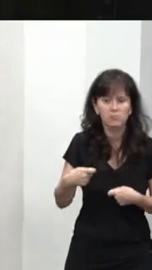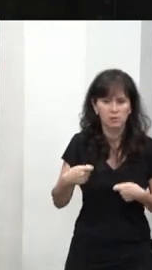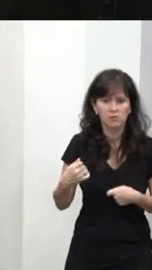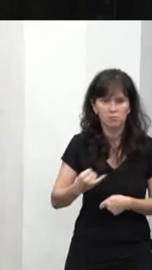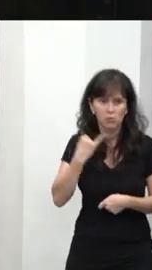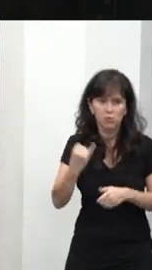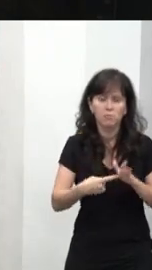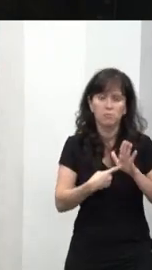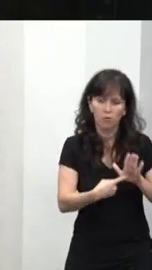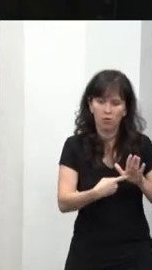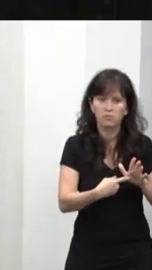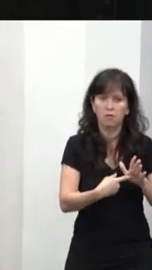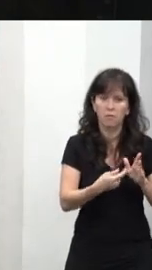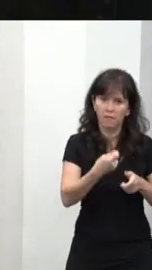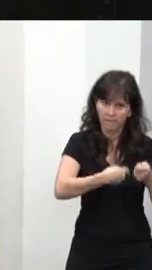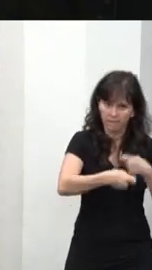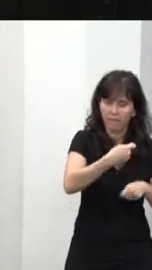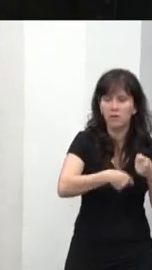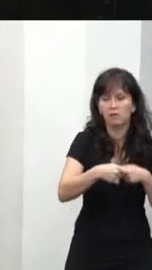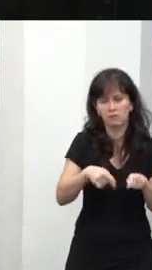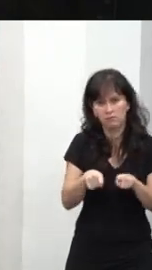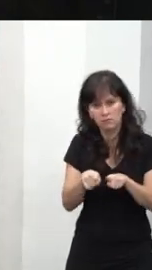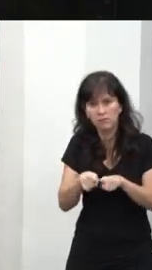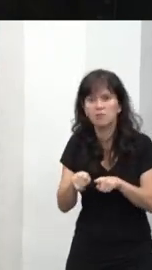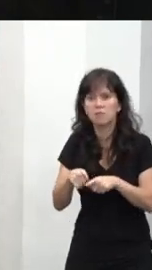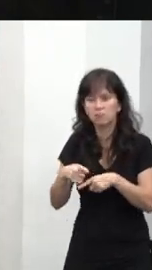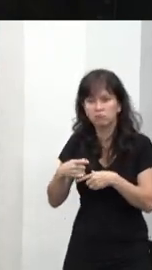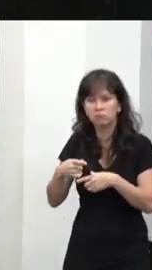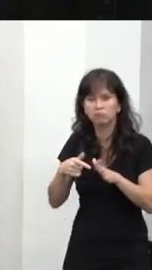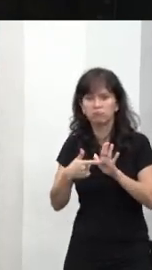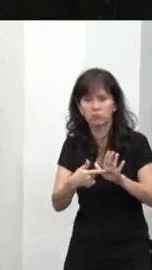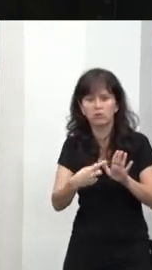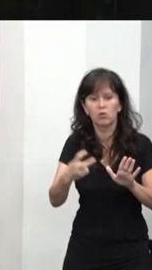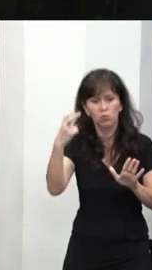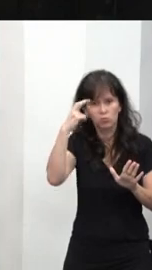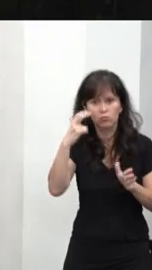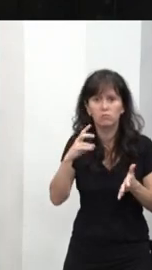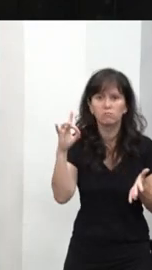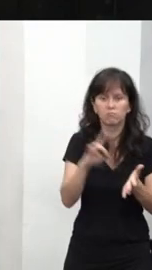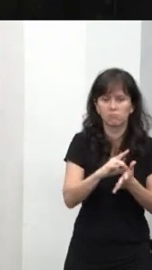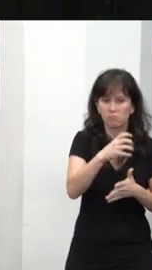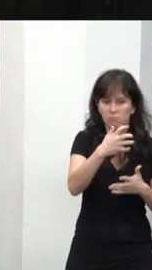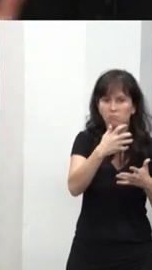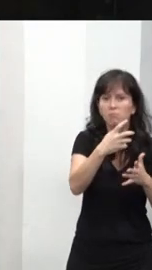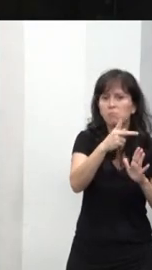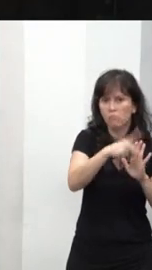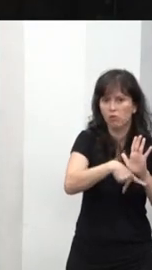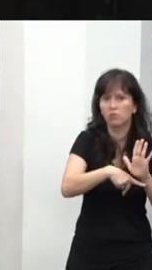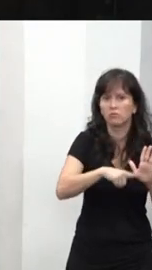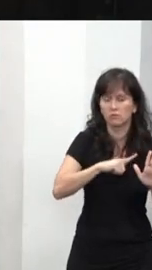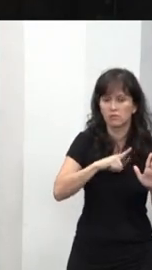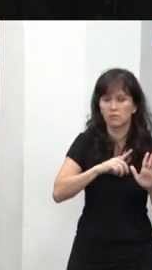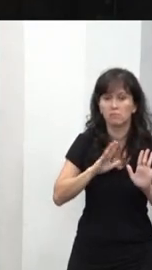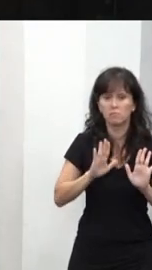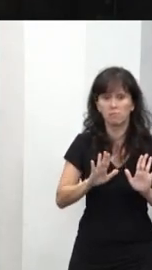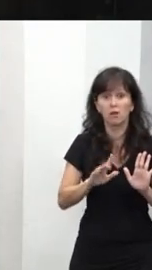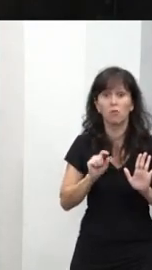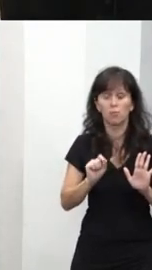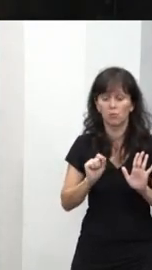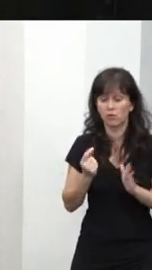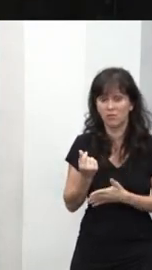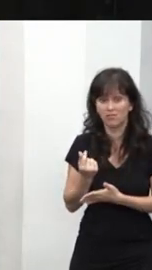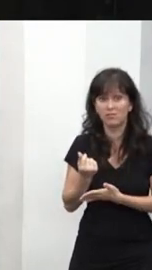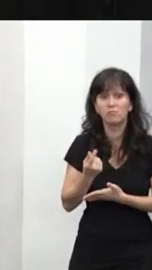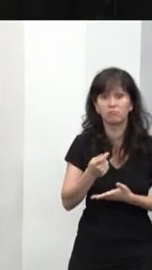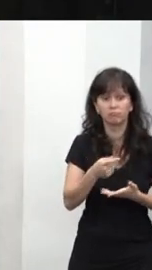para planejamento que a cultura executa que a cultura entrega mas mais do que isso porque no final no final esse dinheiro pode